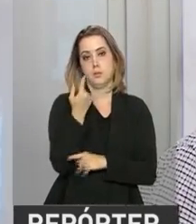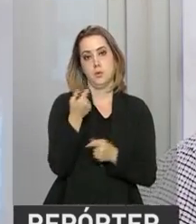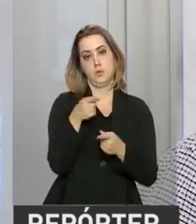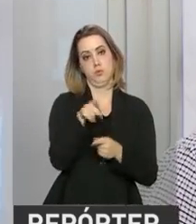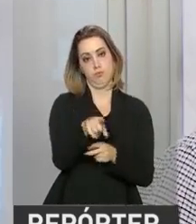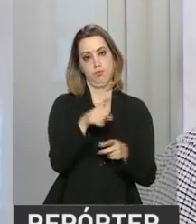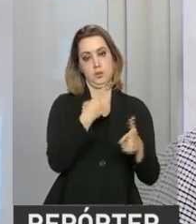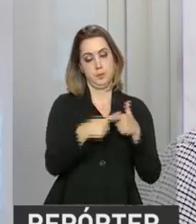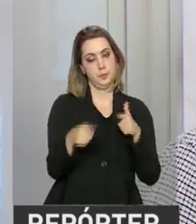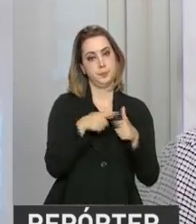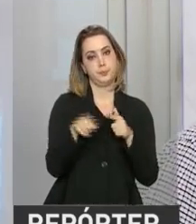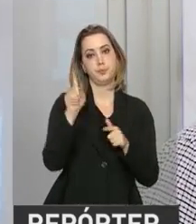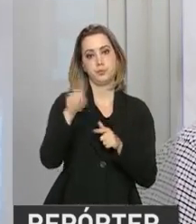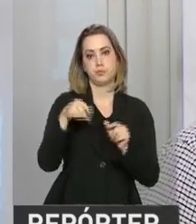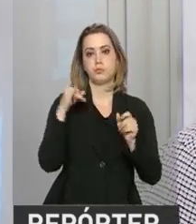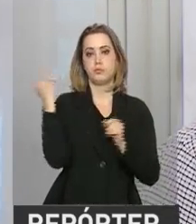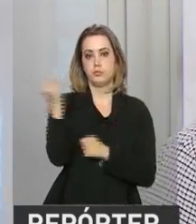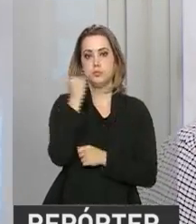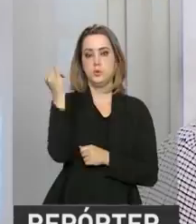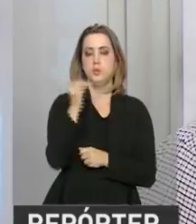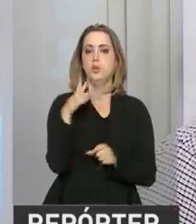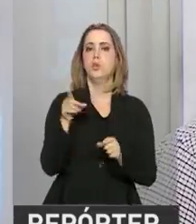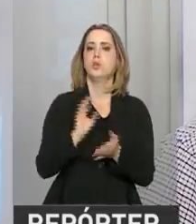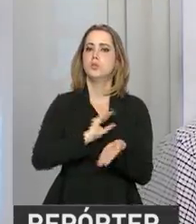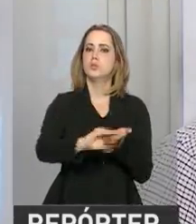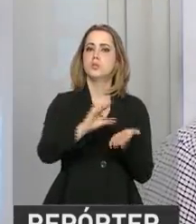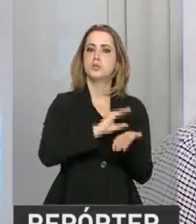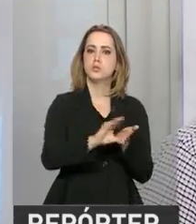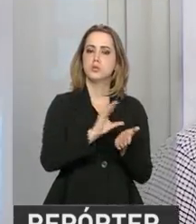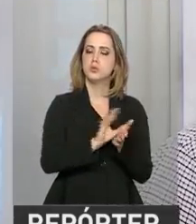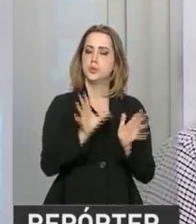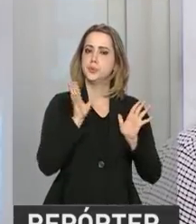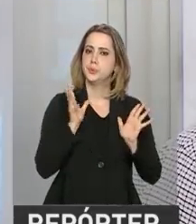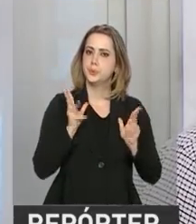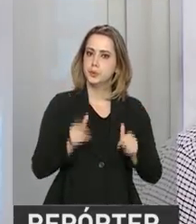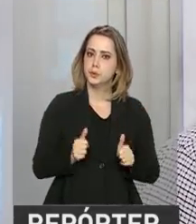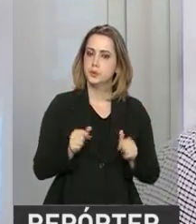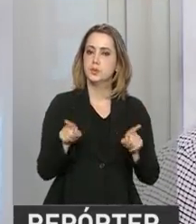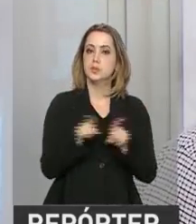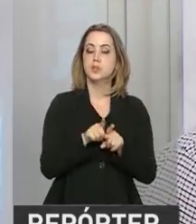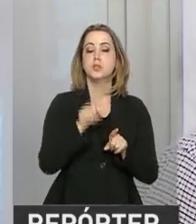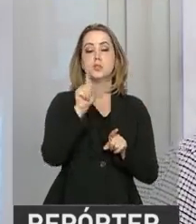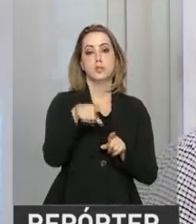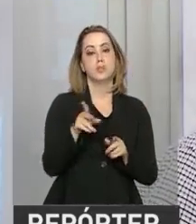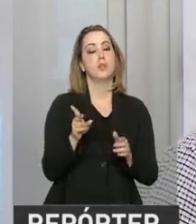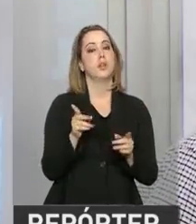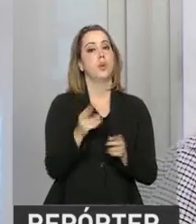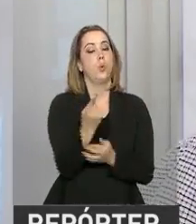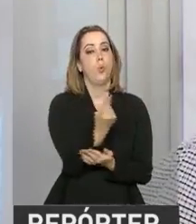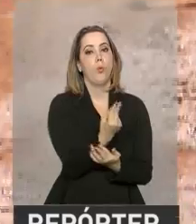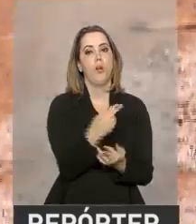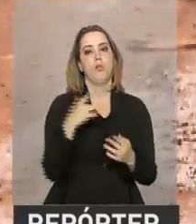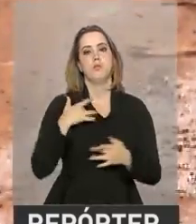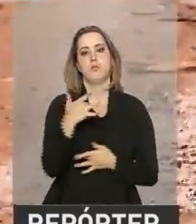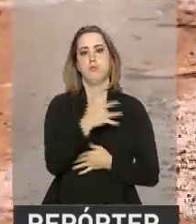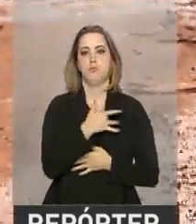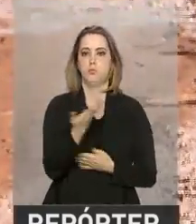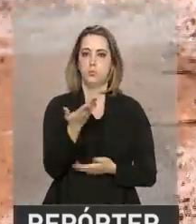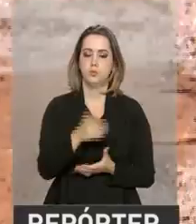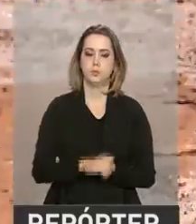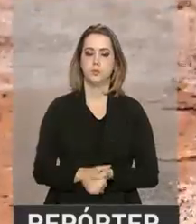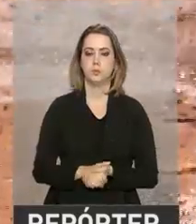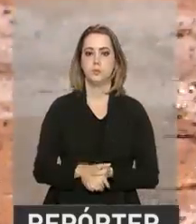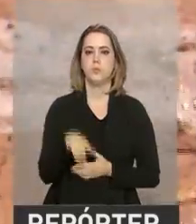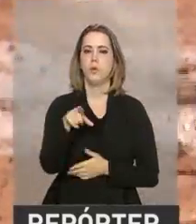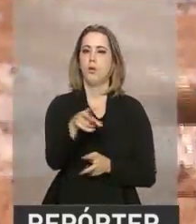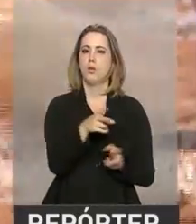são muito importantes para os investimentos na questão do saneamento é investir em saneamento é investir em saúde principalmente a projeção